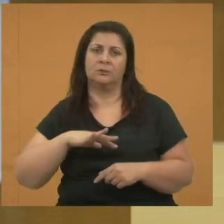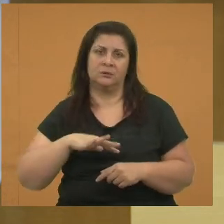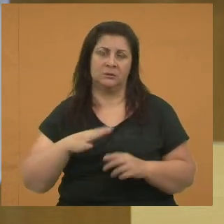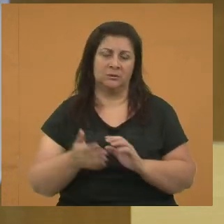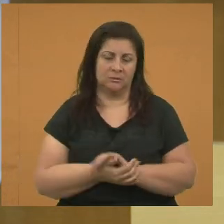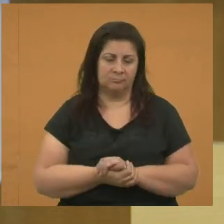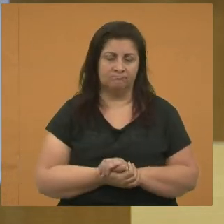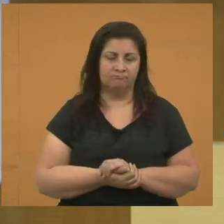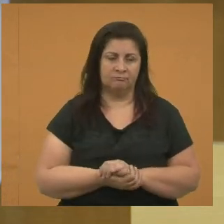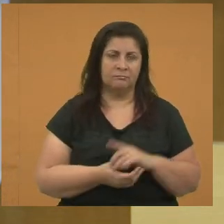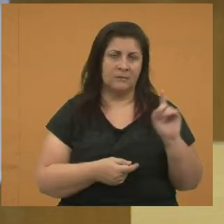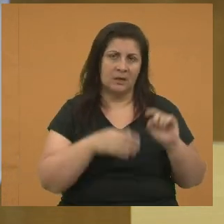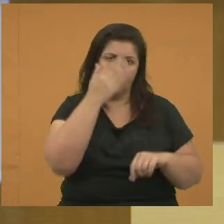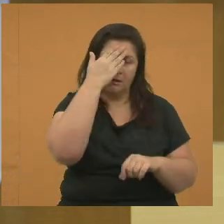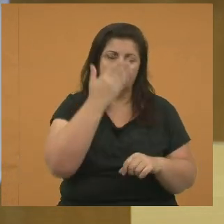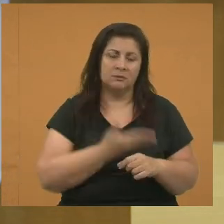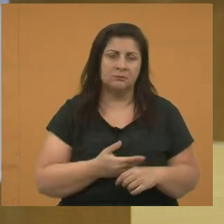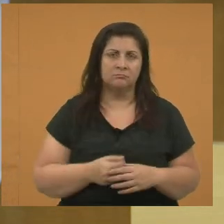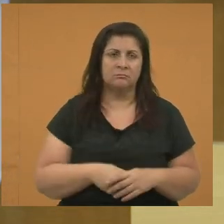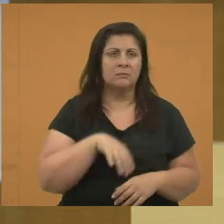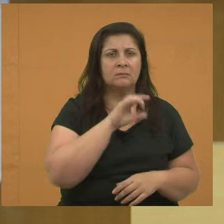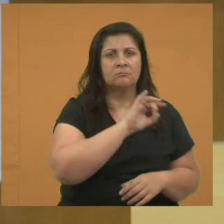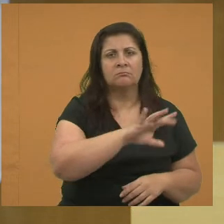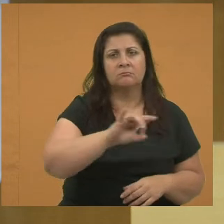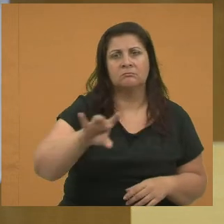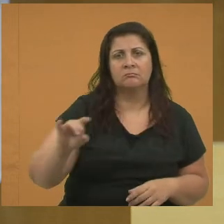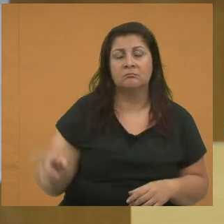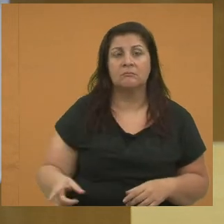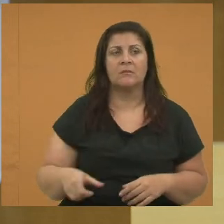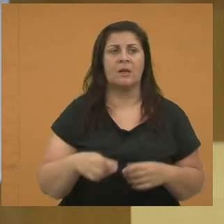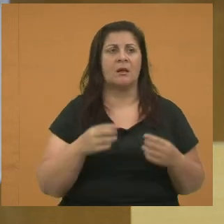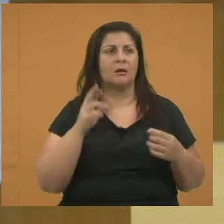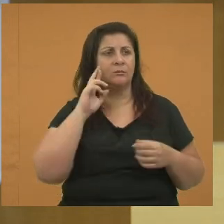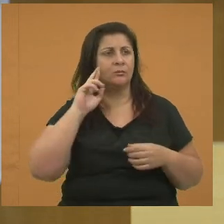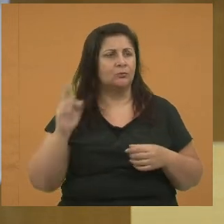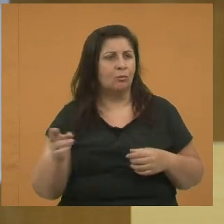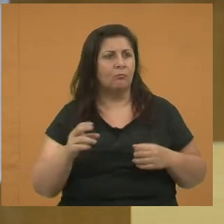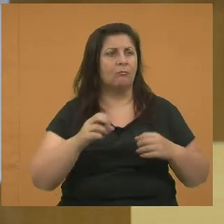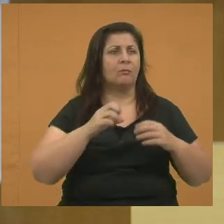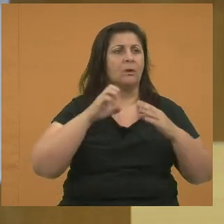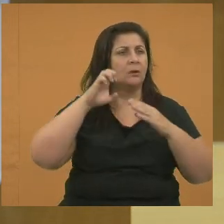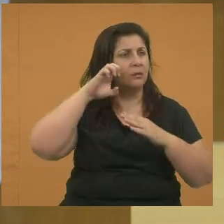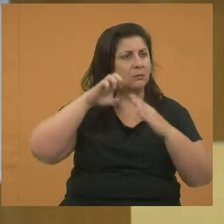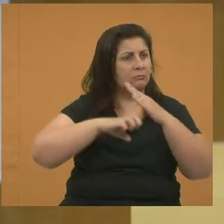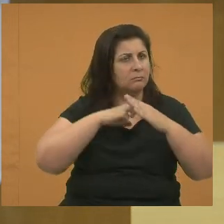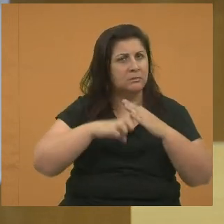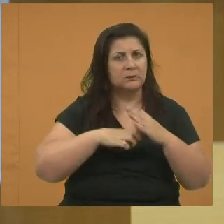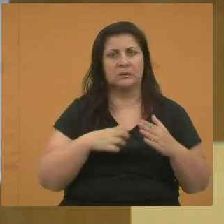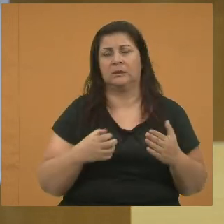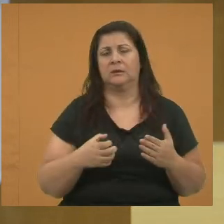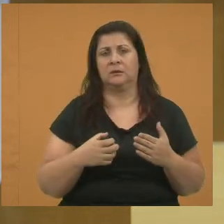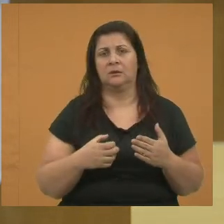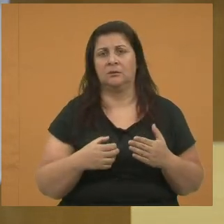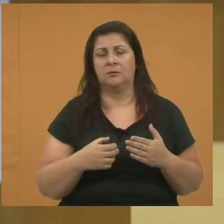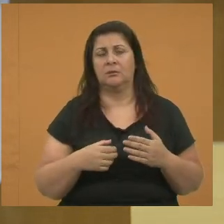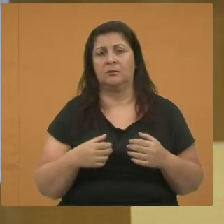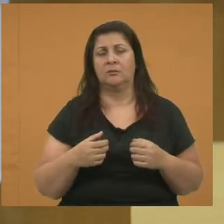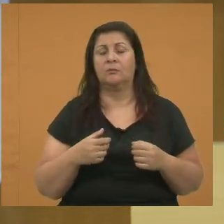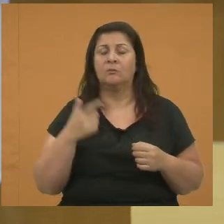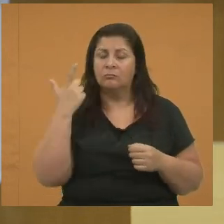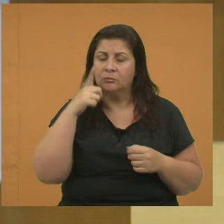que eu acredito que cada um de vocês, comerciantes, empresários, buscam, a